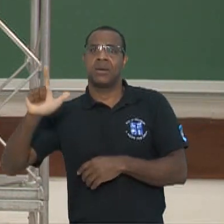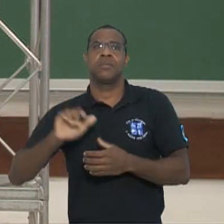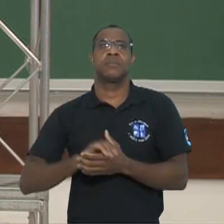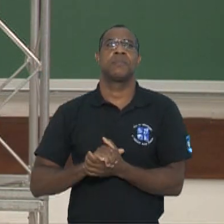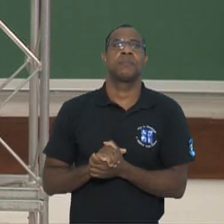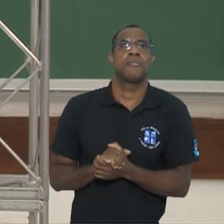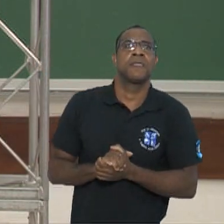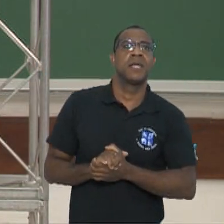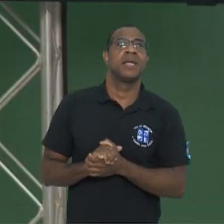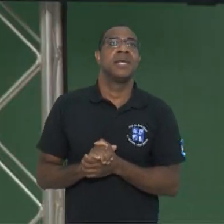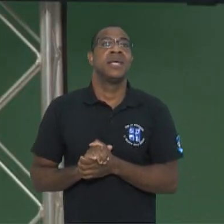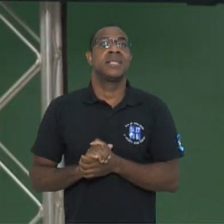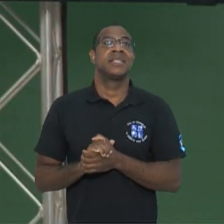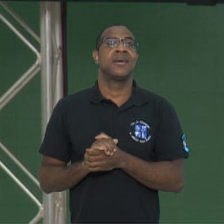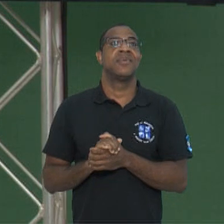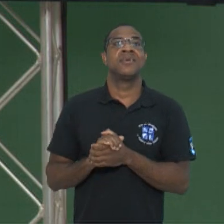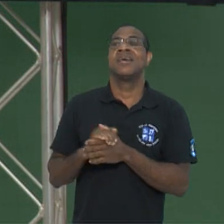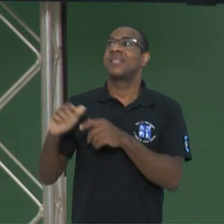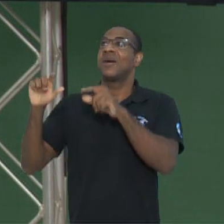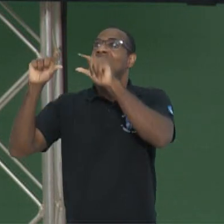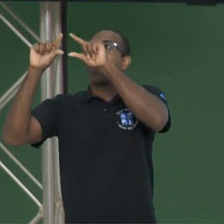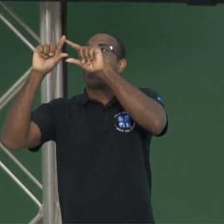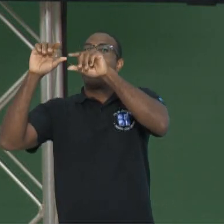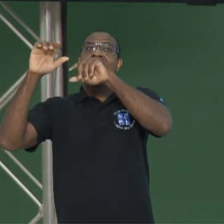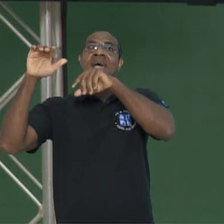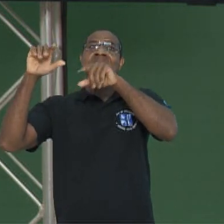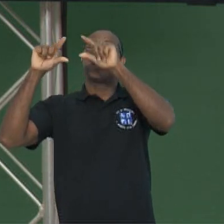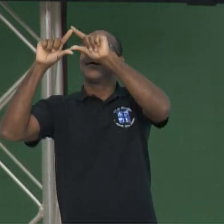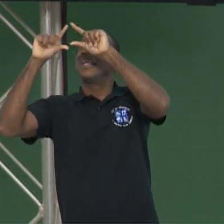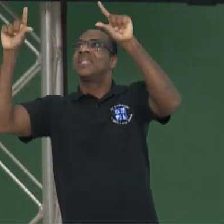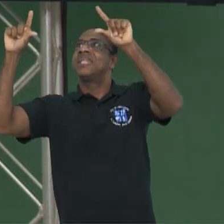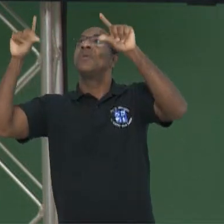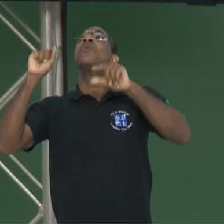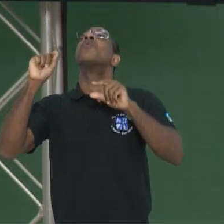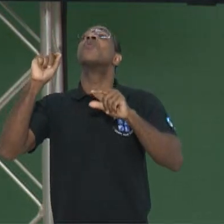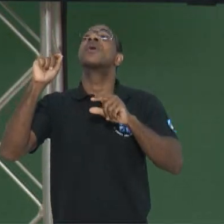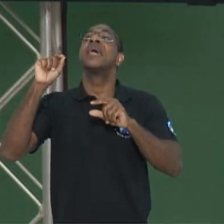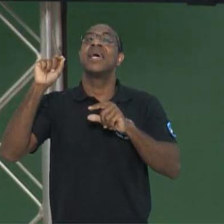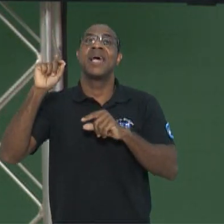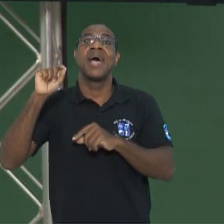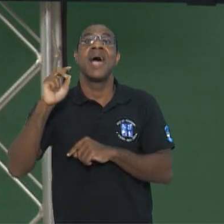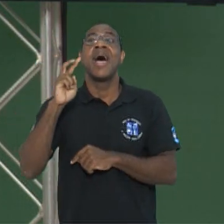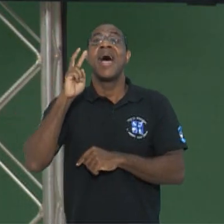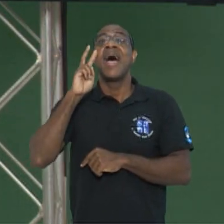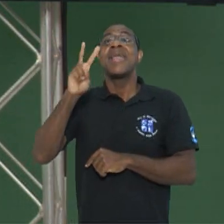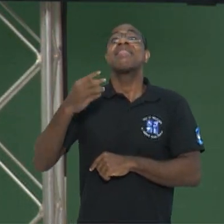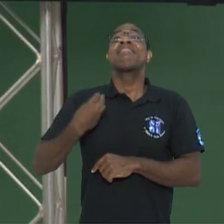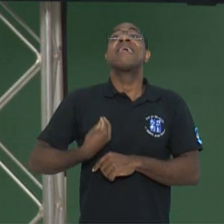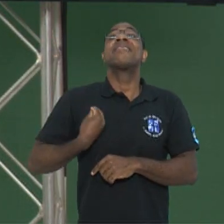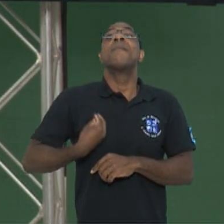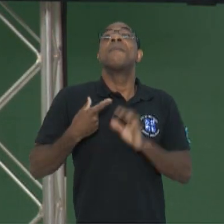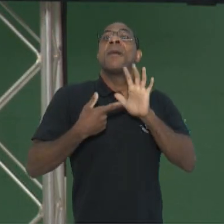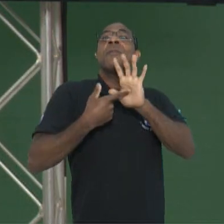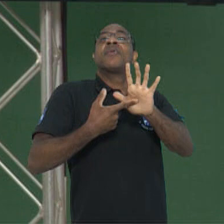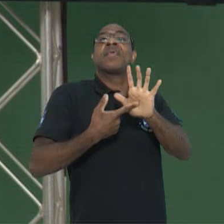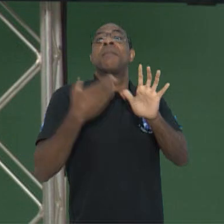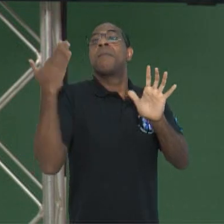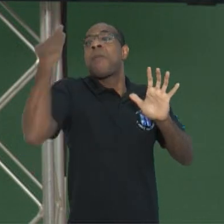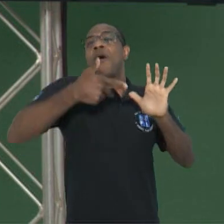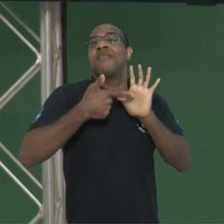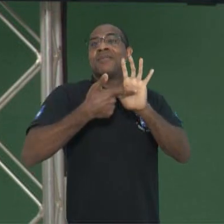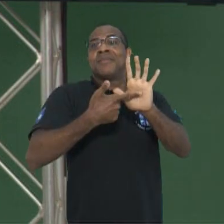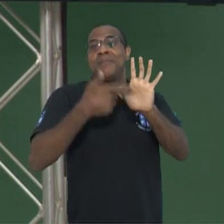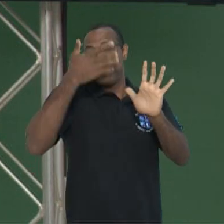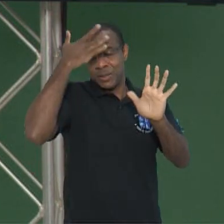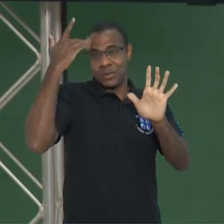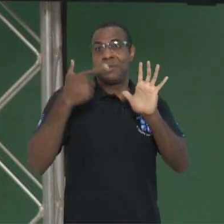de testemunhas. Então isso aqui seria uma espécie do que eles acreditavam que era o julgamento do tribunal de